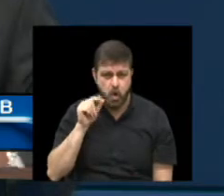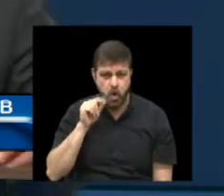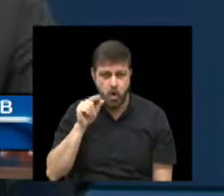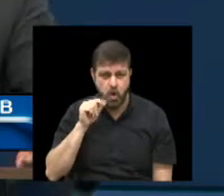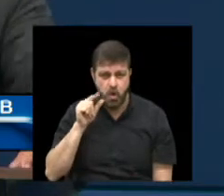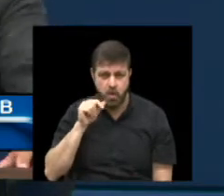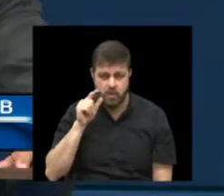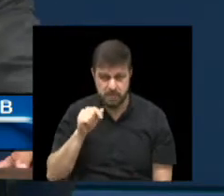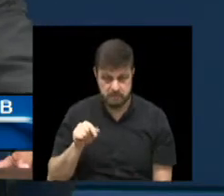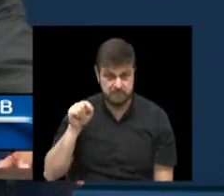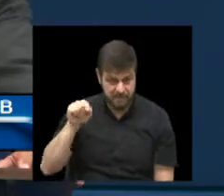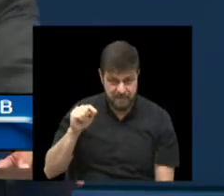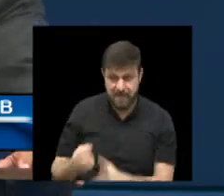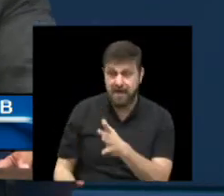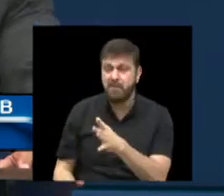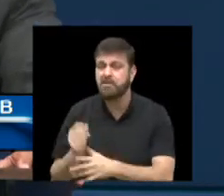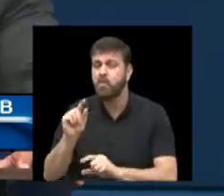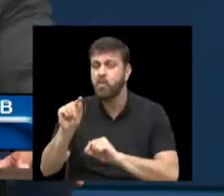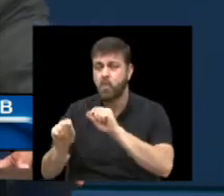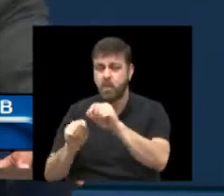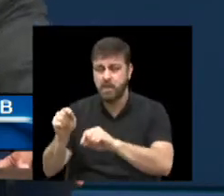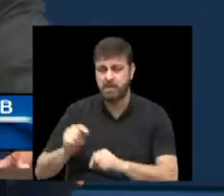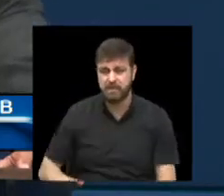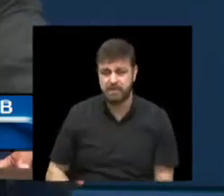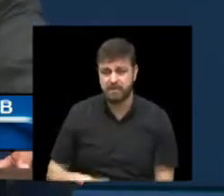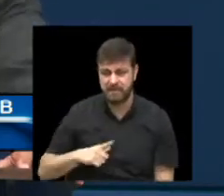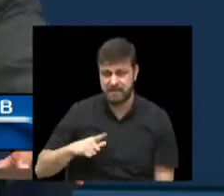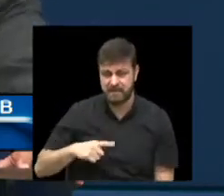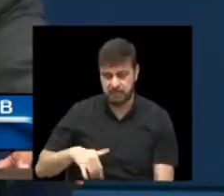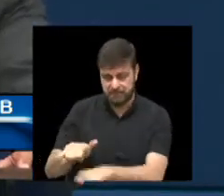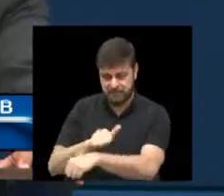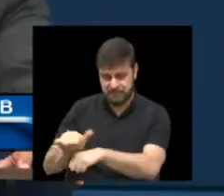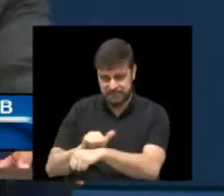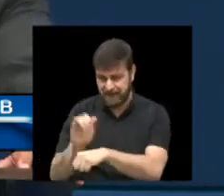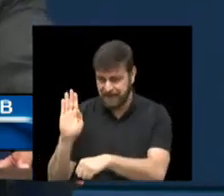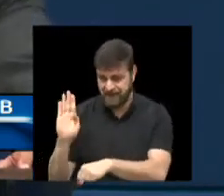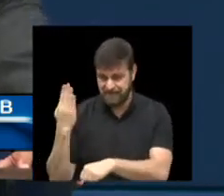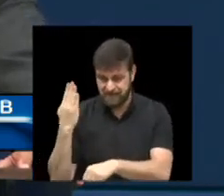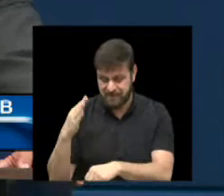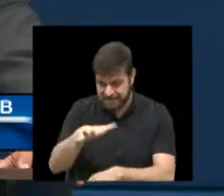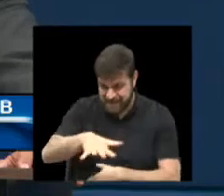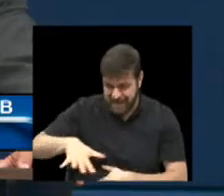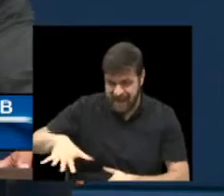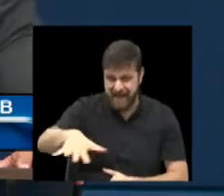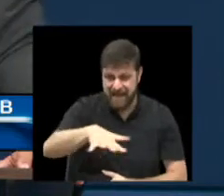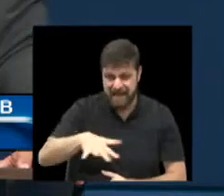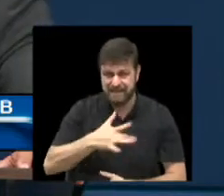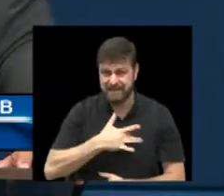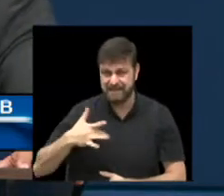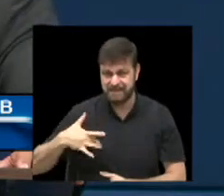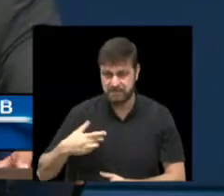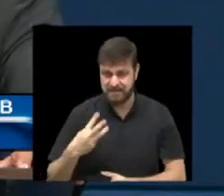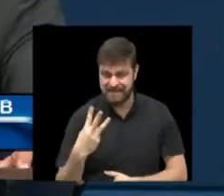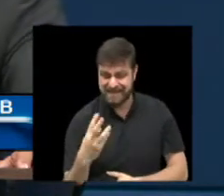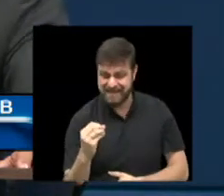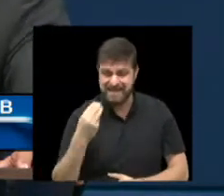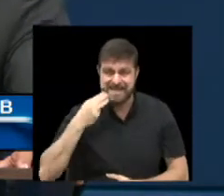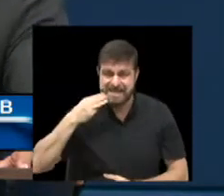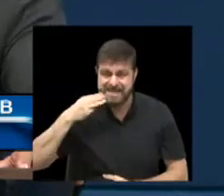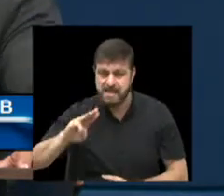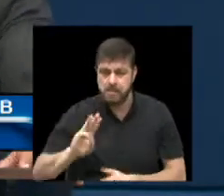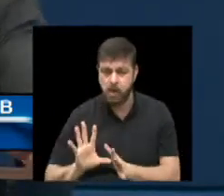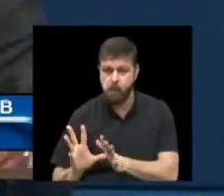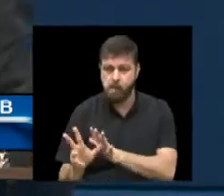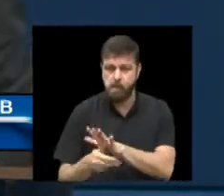Maceió, nós tivemos um golpe falso de 30 milhões na área da saúde pública, 30 milhões.